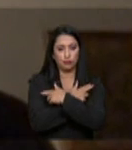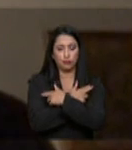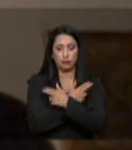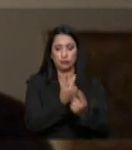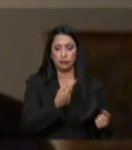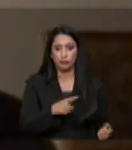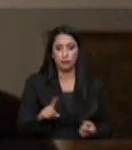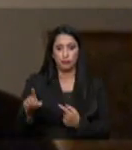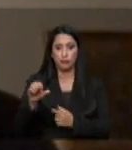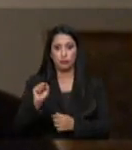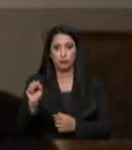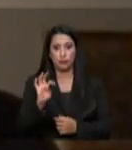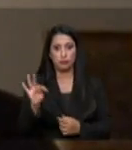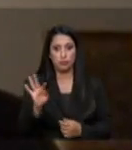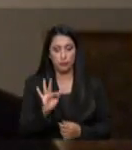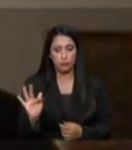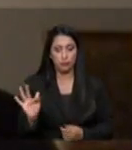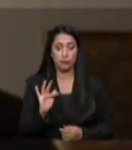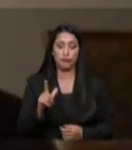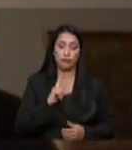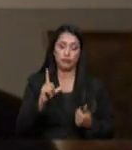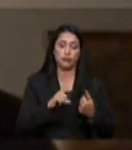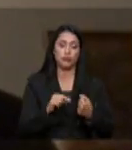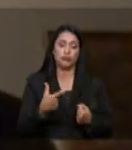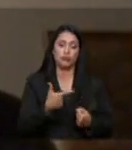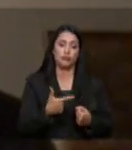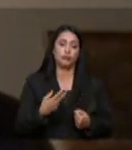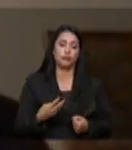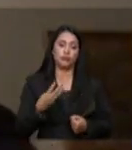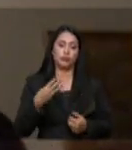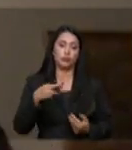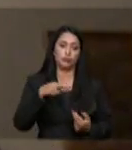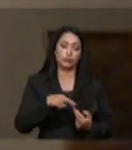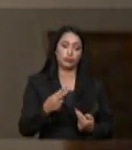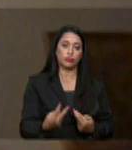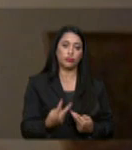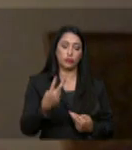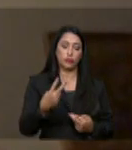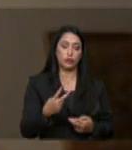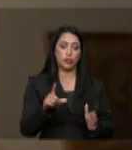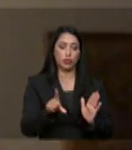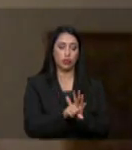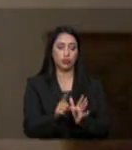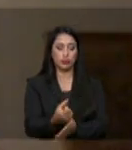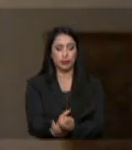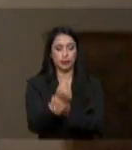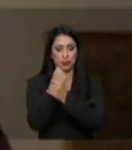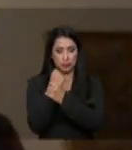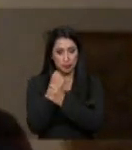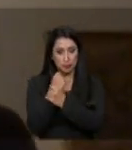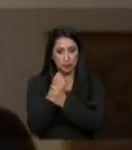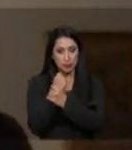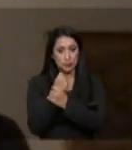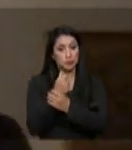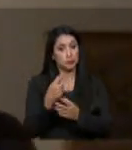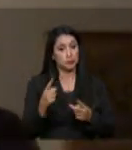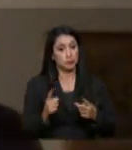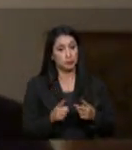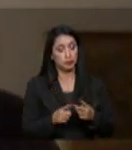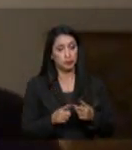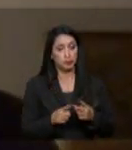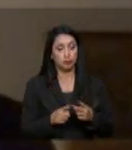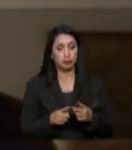Supremo Tribunal Federal o que estaria enquadrado no artigo 23 inciso 2 da Lei de Segurança e o